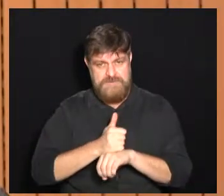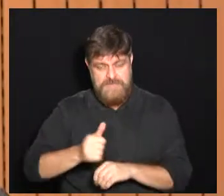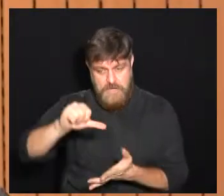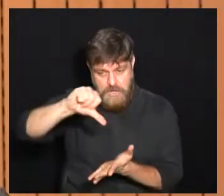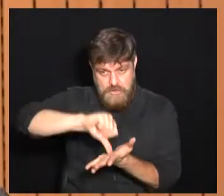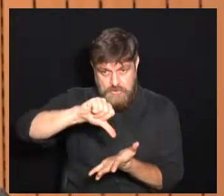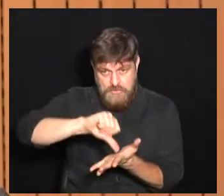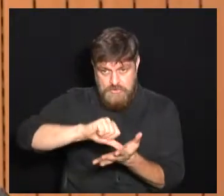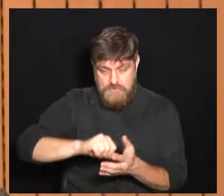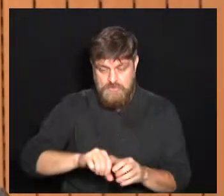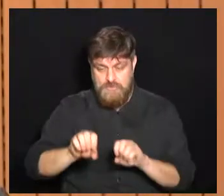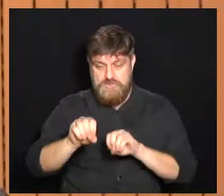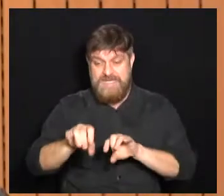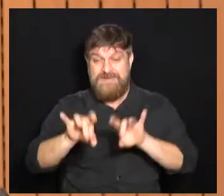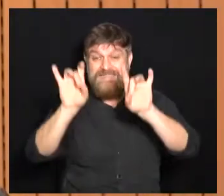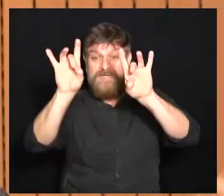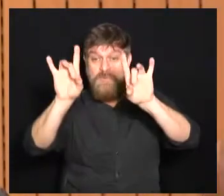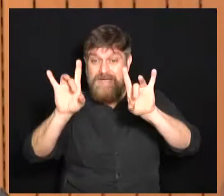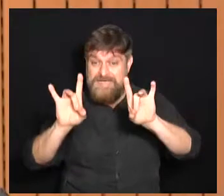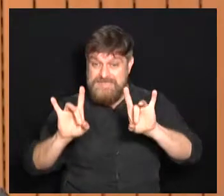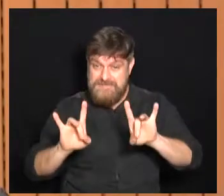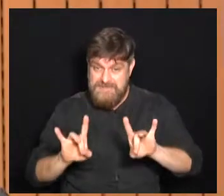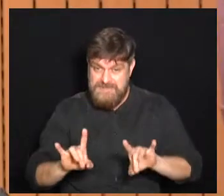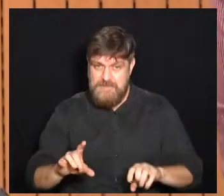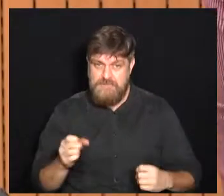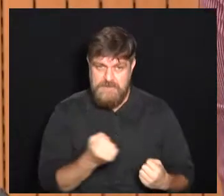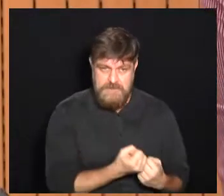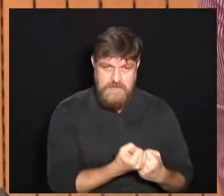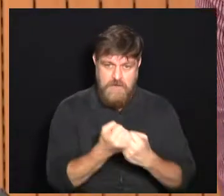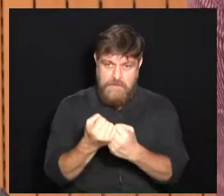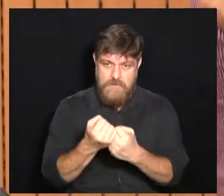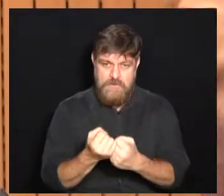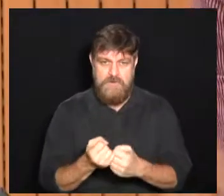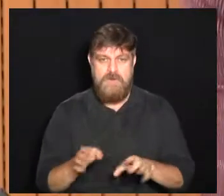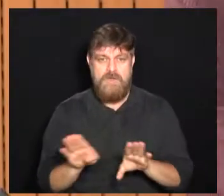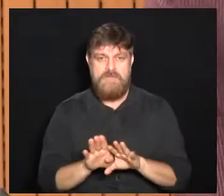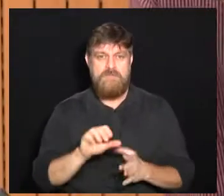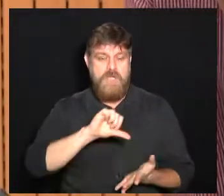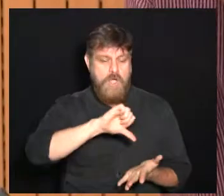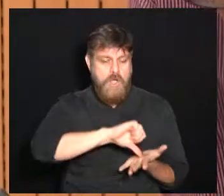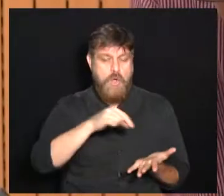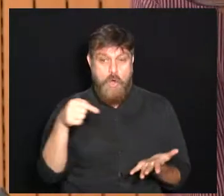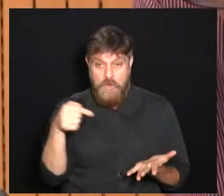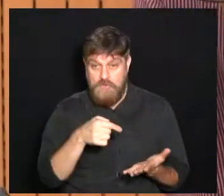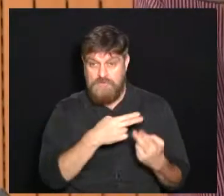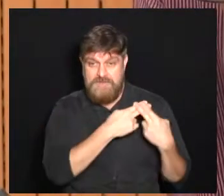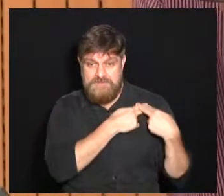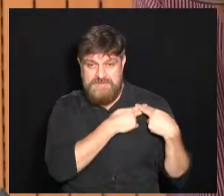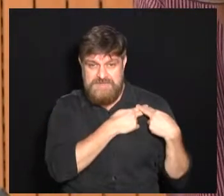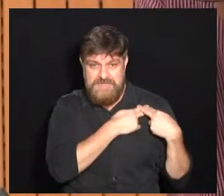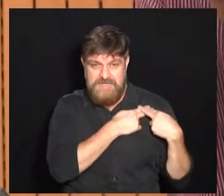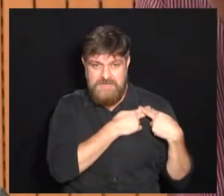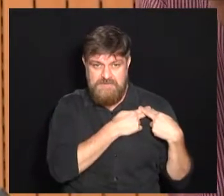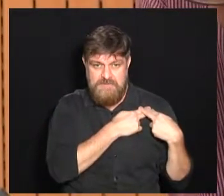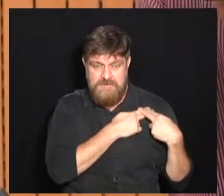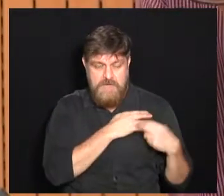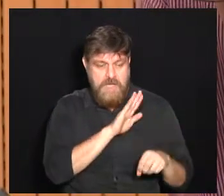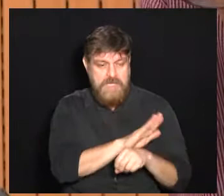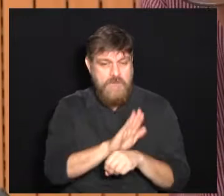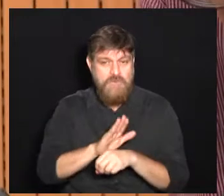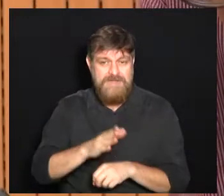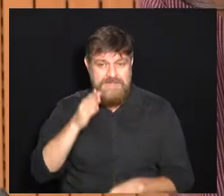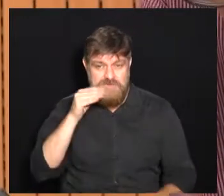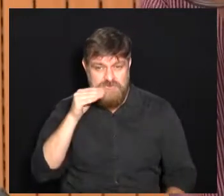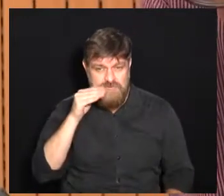educação especial, terão apoio, e terão apoio do nosso núcleo também, que cuida das nossas colaboradoras.